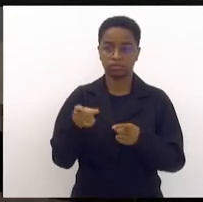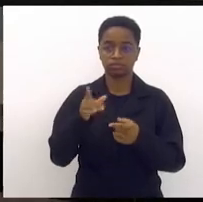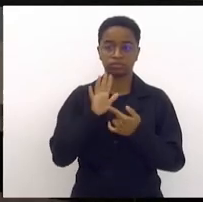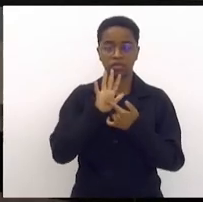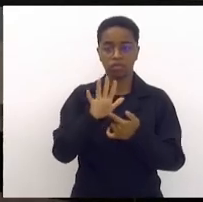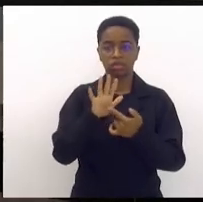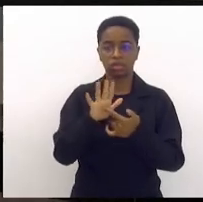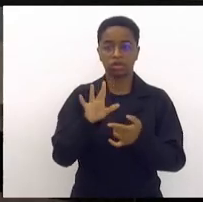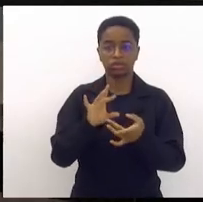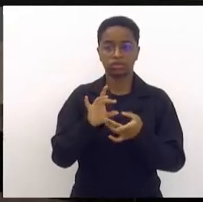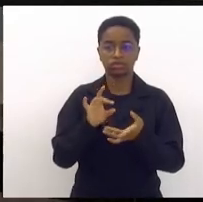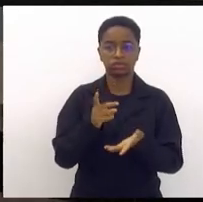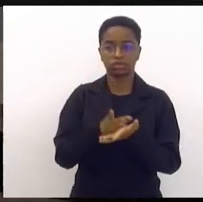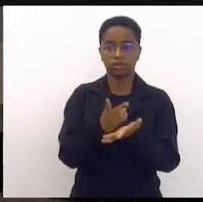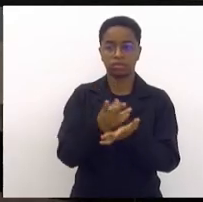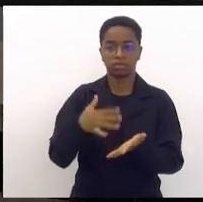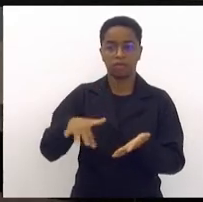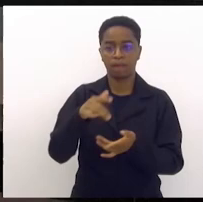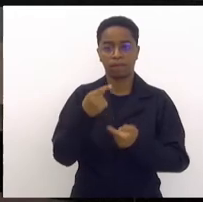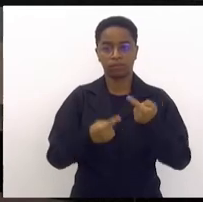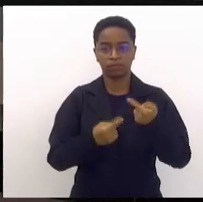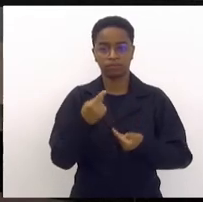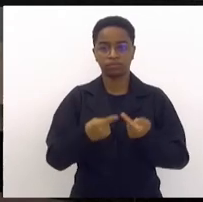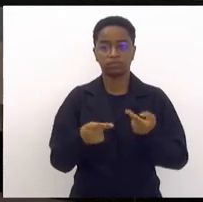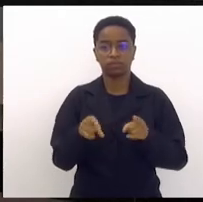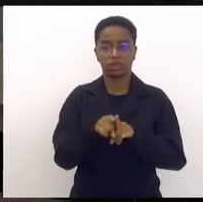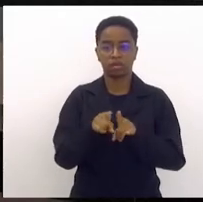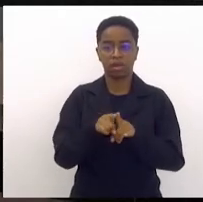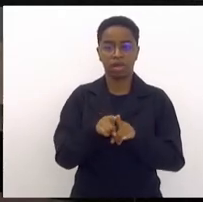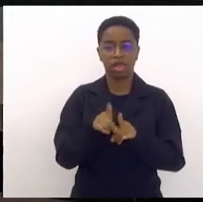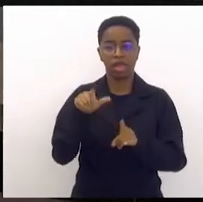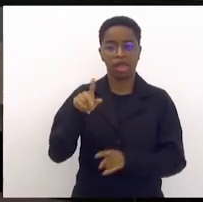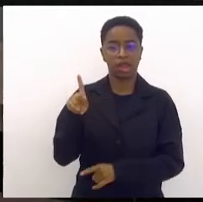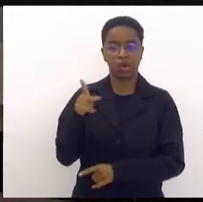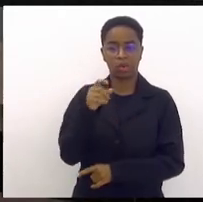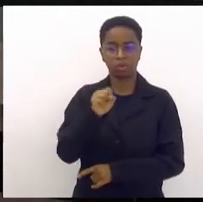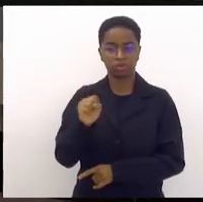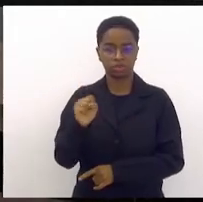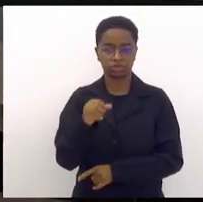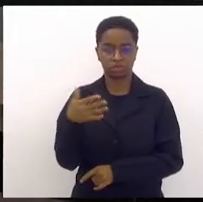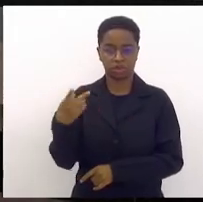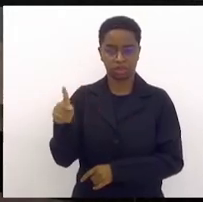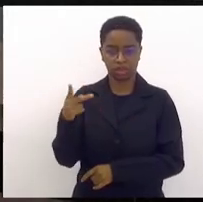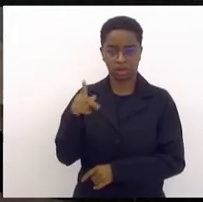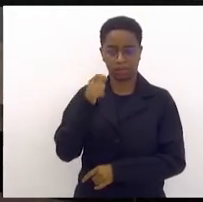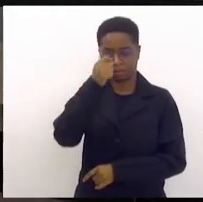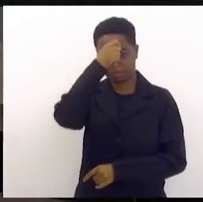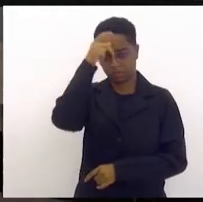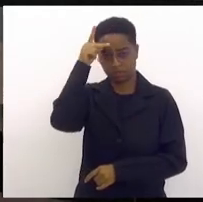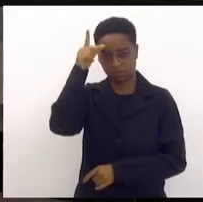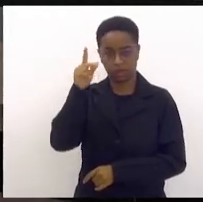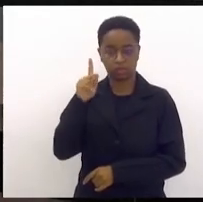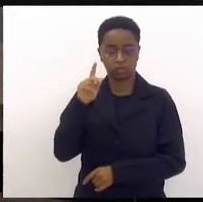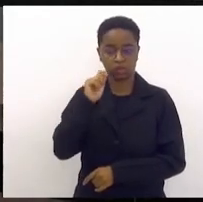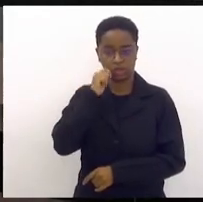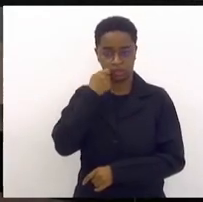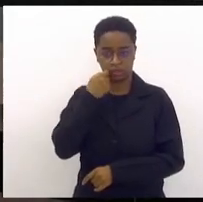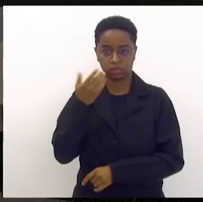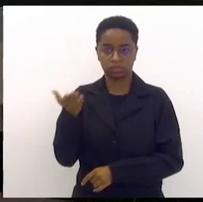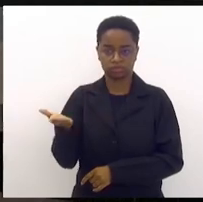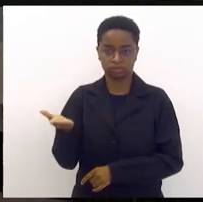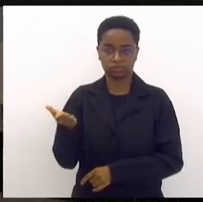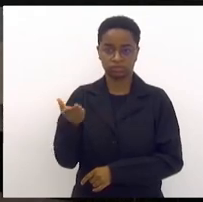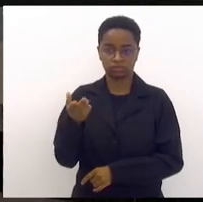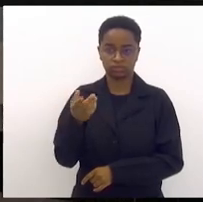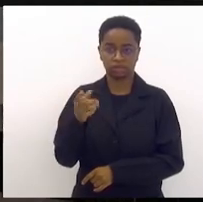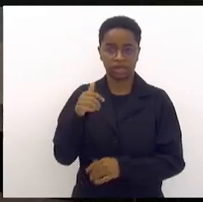bastidores da política, de uma eventual homossexualidade do prefeito Eduardo Paes, todos sabem disso, não é